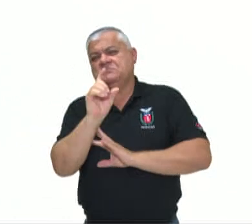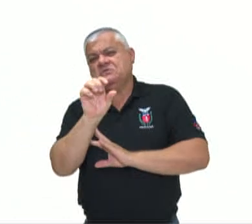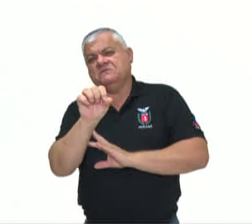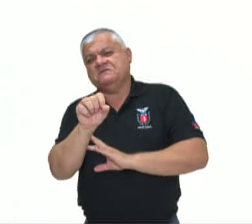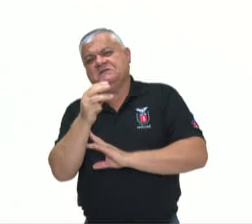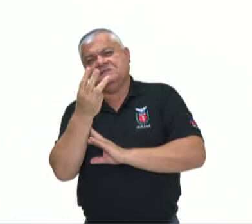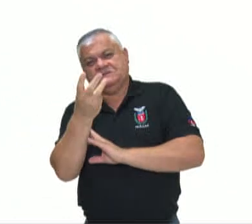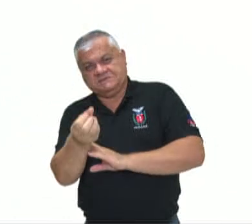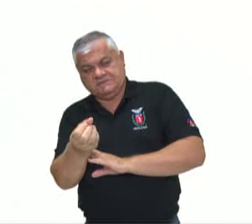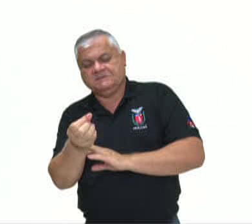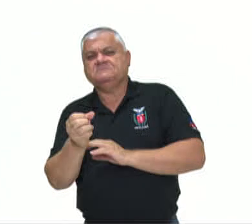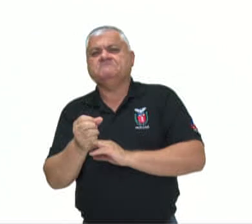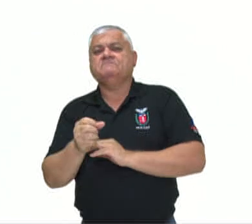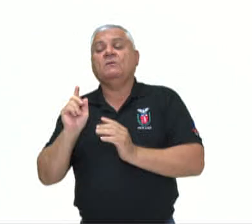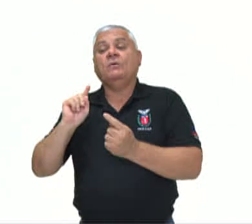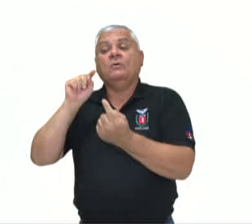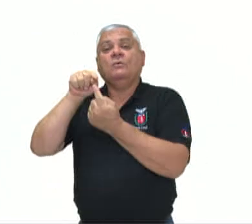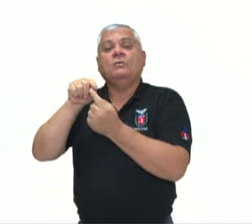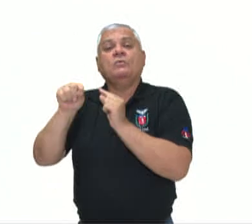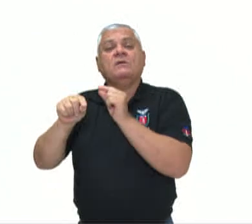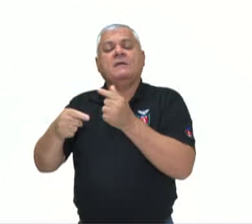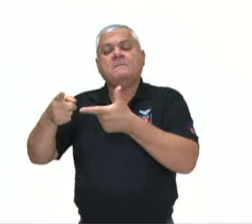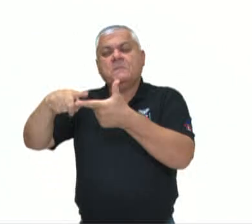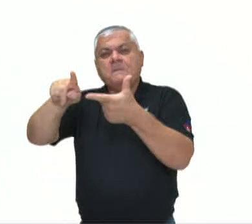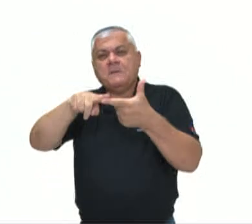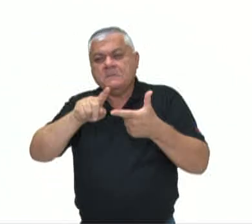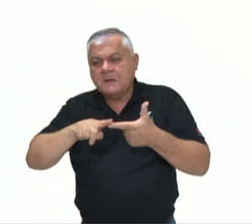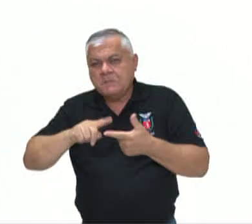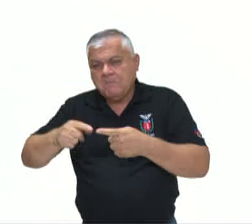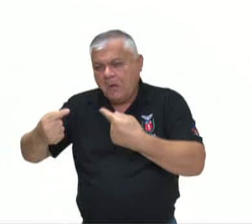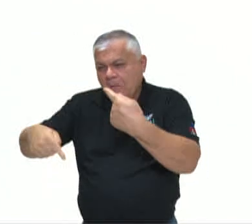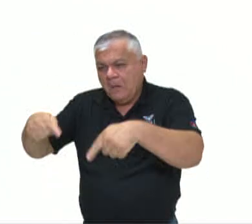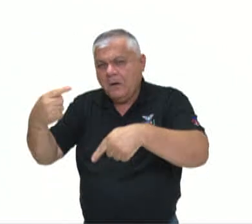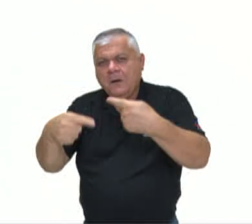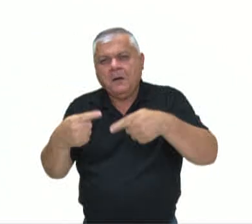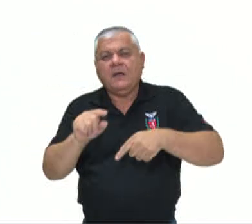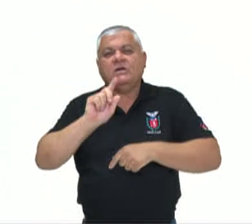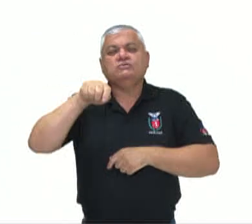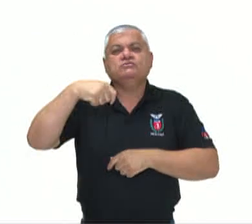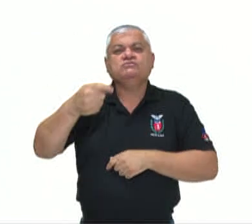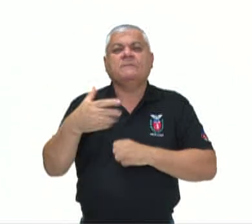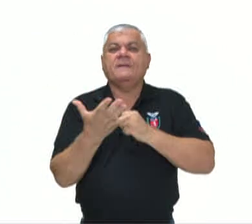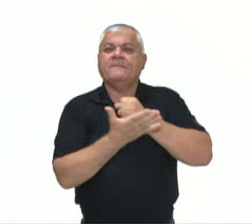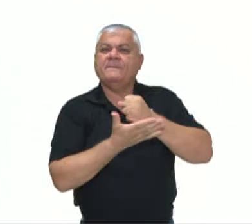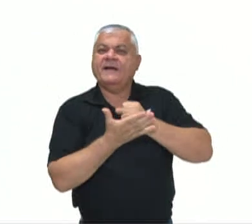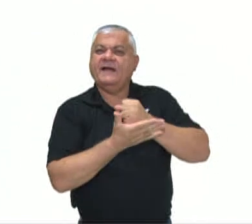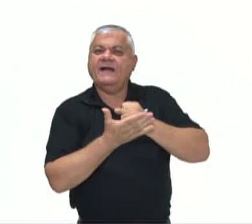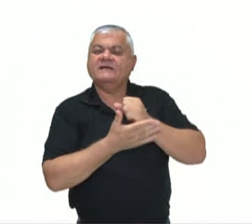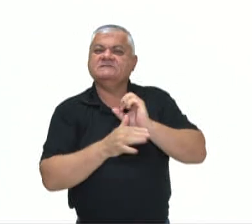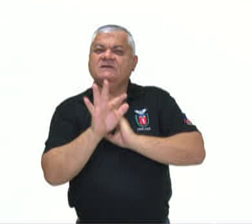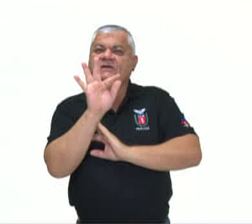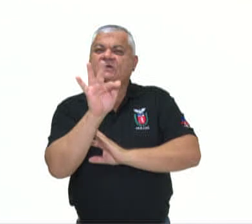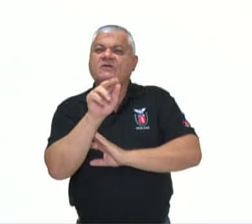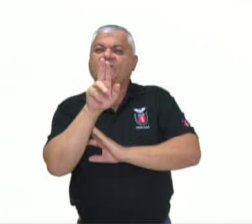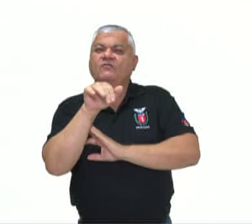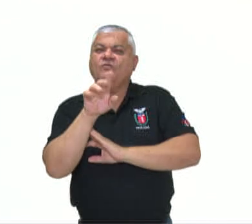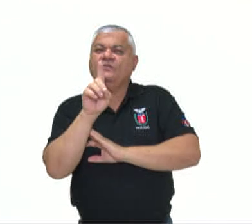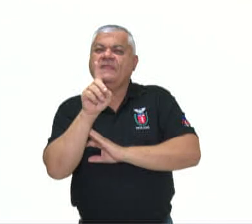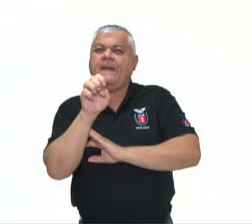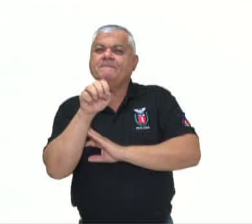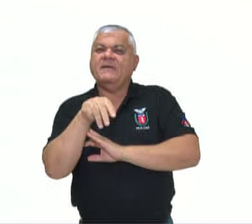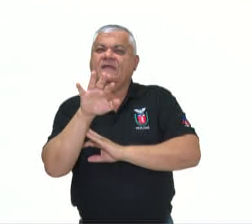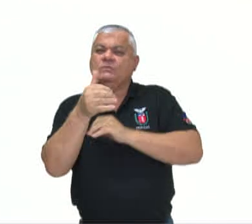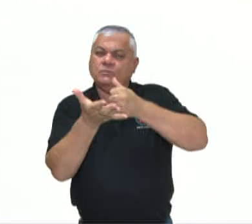cujo principal objetivo era resolver problemas de fundamento da ciência, dadas as transformações